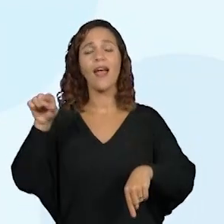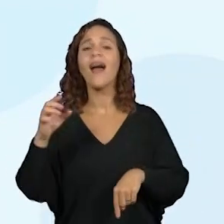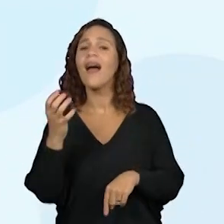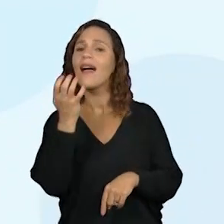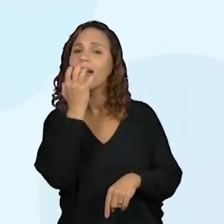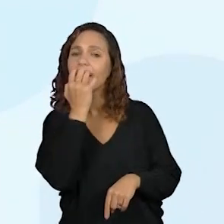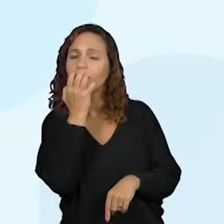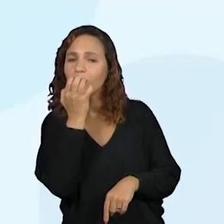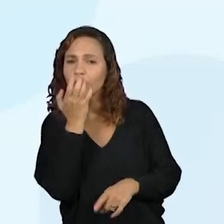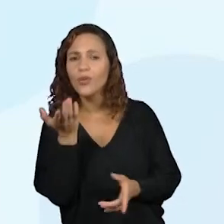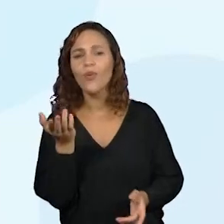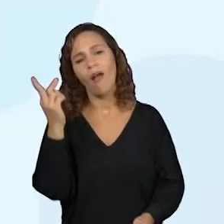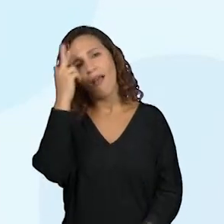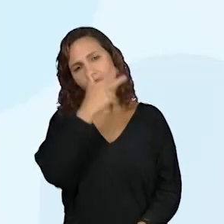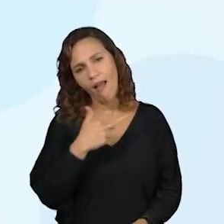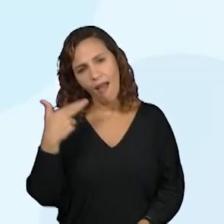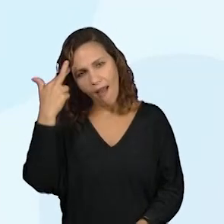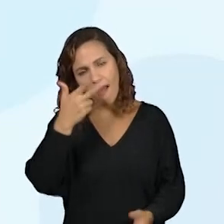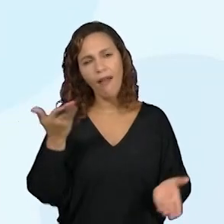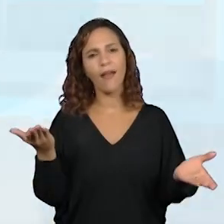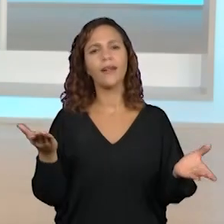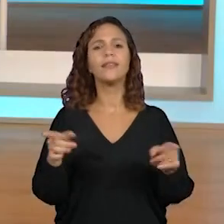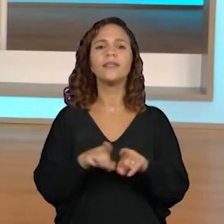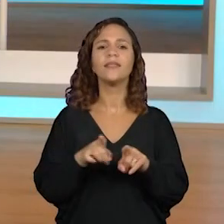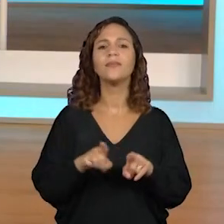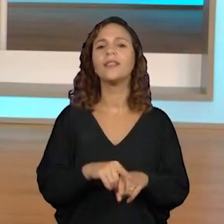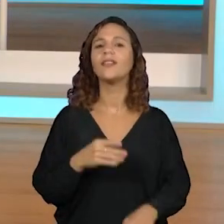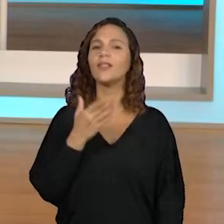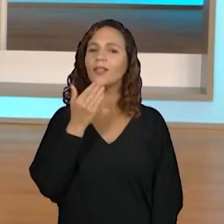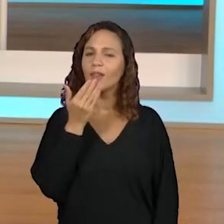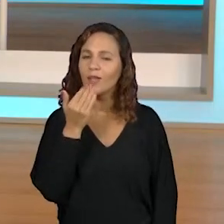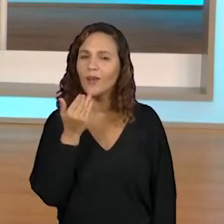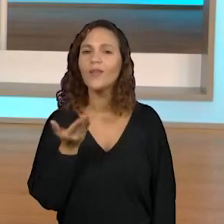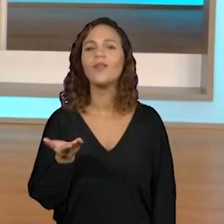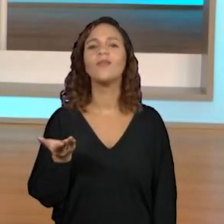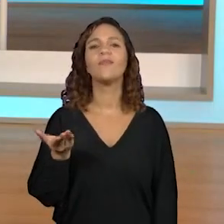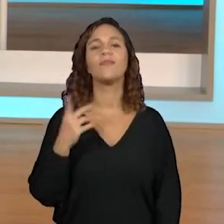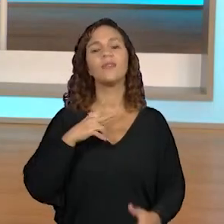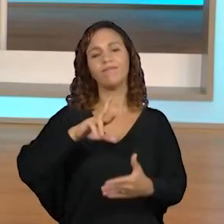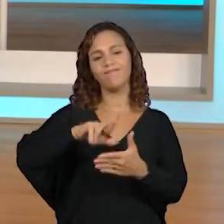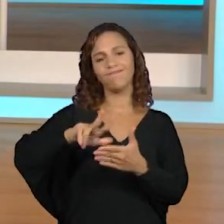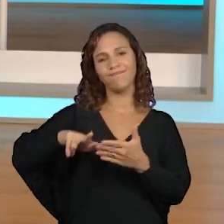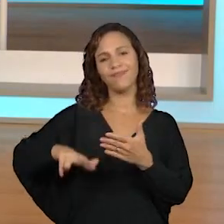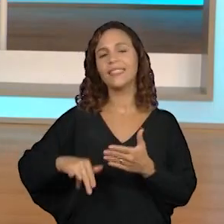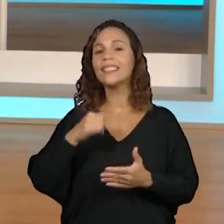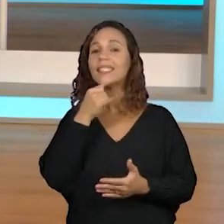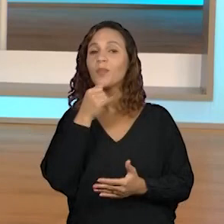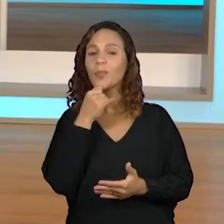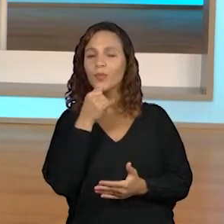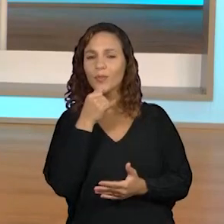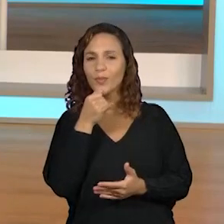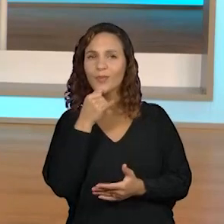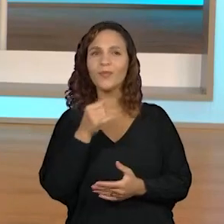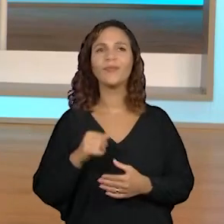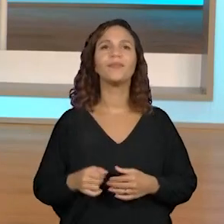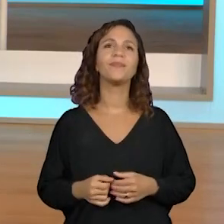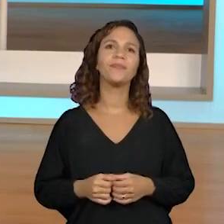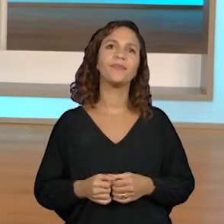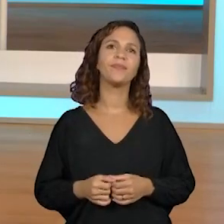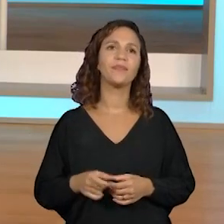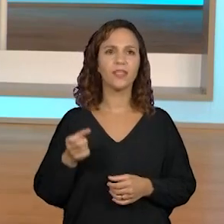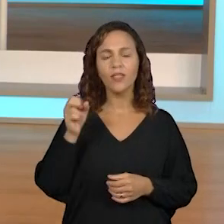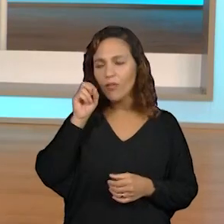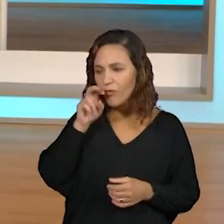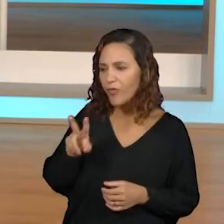raça do cão né do conta ele come do tamanho dele aqui eu trouxe alguns exemplos de cães Olha quando a gente vê